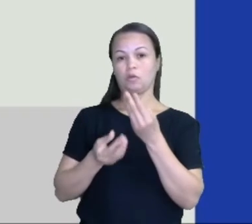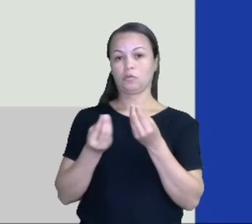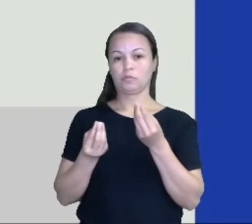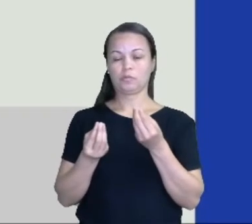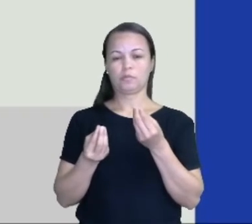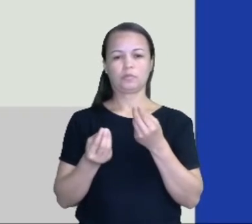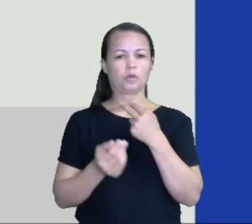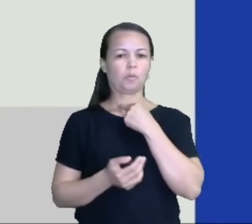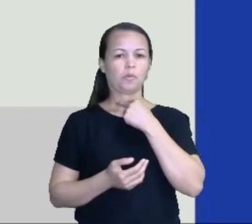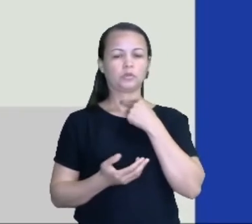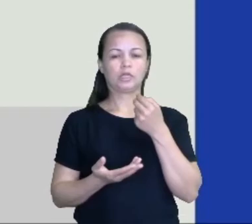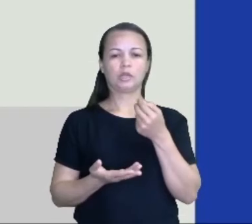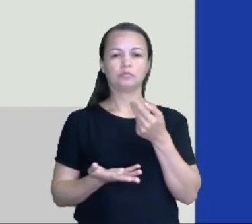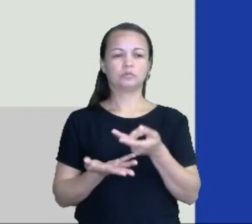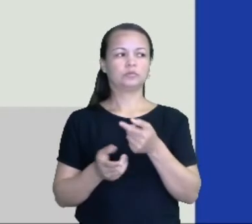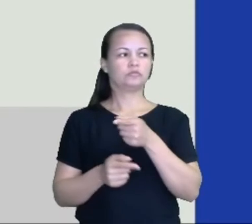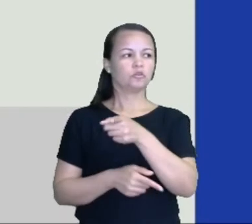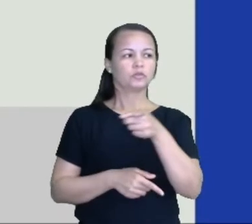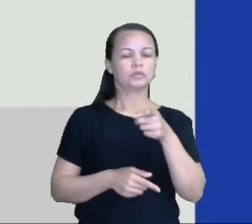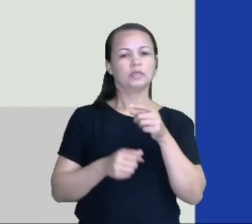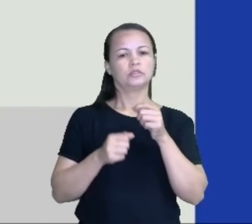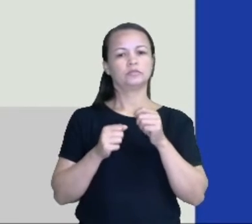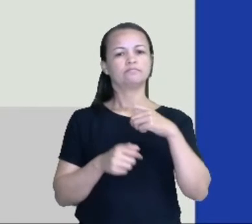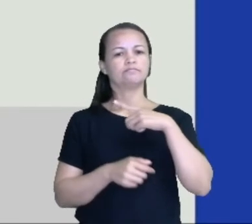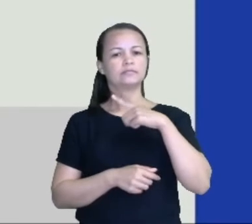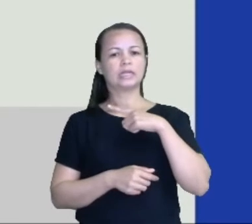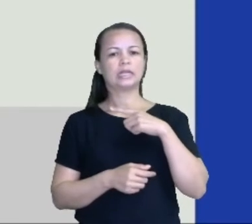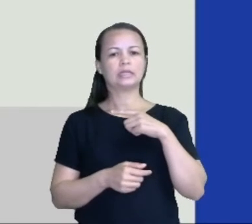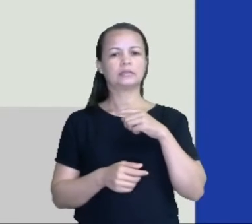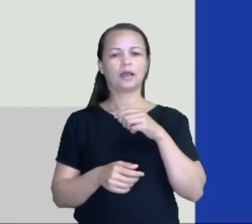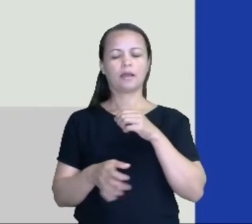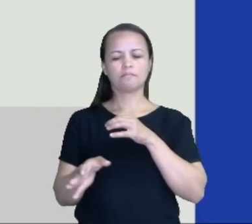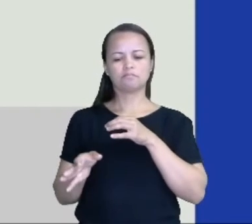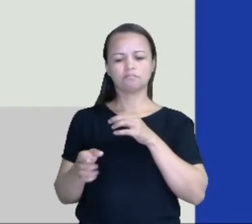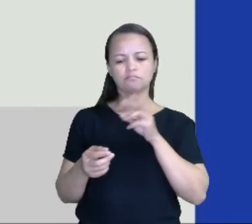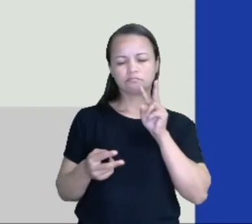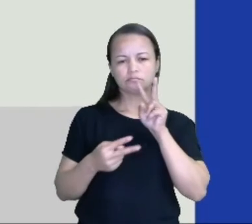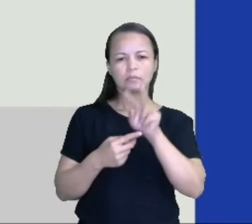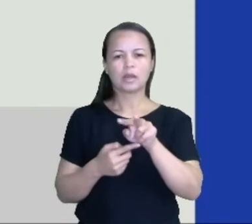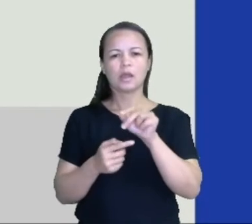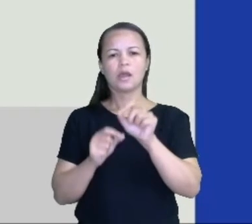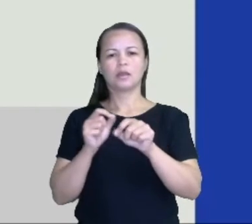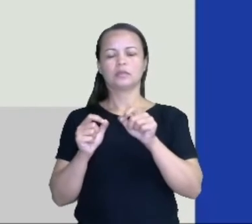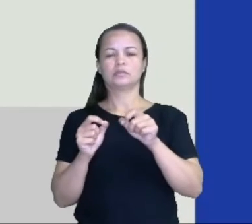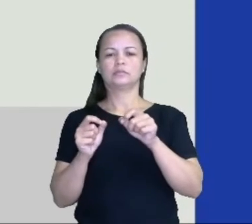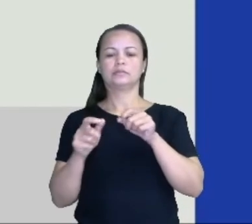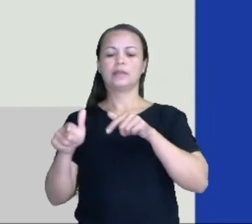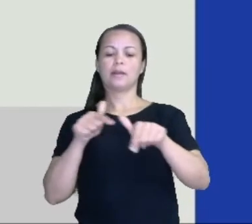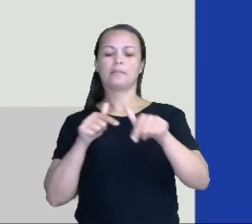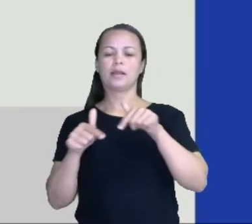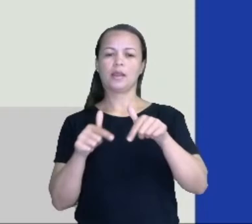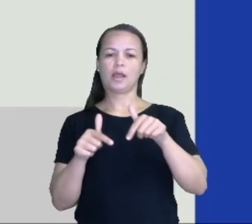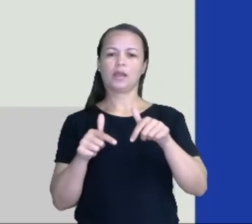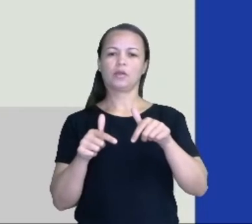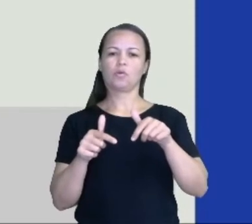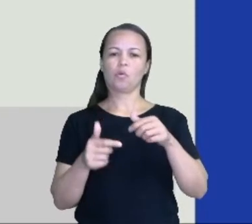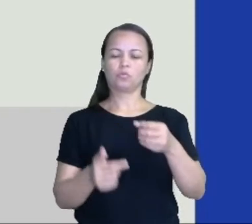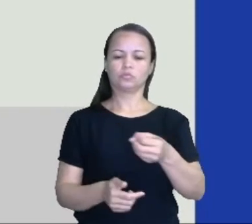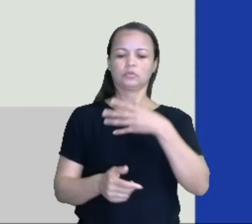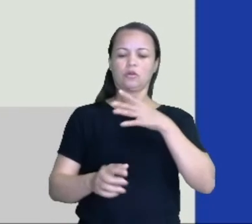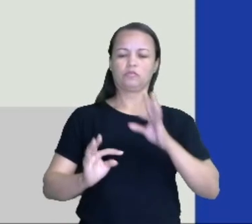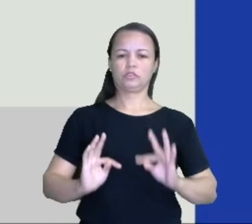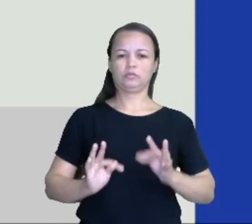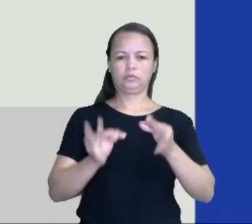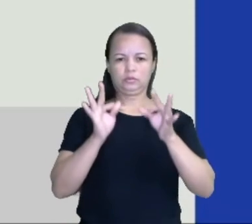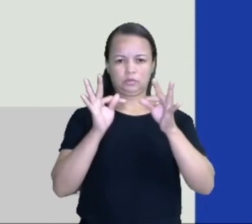omitir, e vocês, como os alunos, têm que estar preparados para trabalhar com as novas ferramentas, com as novas tecnologias,